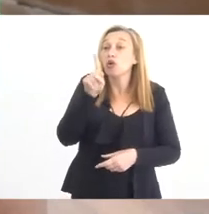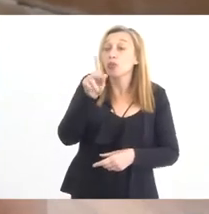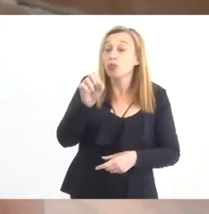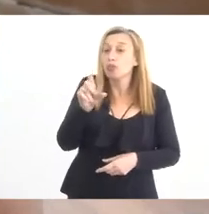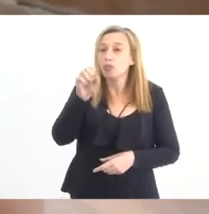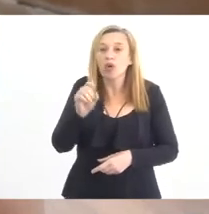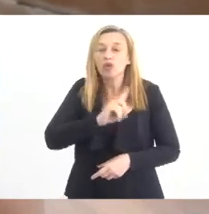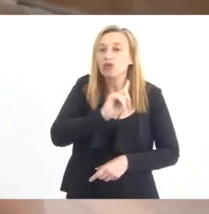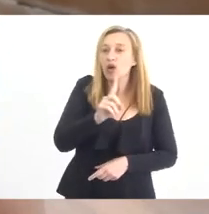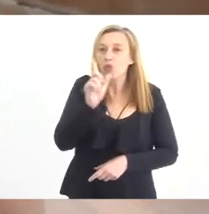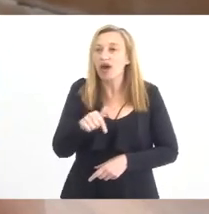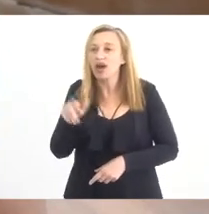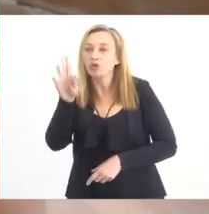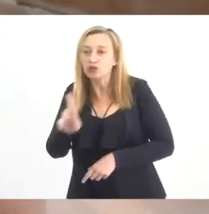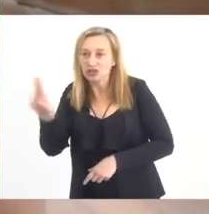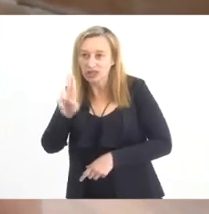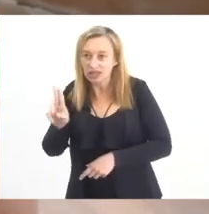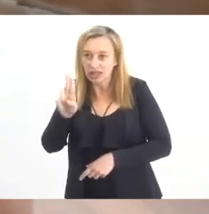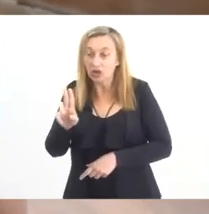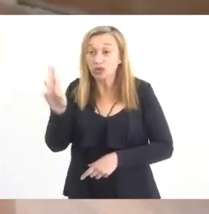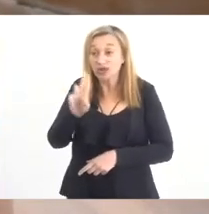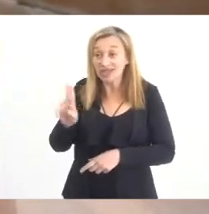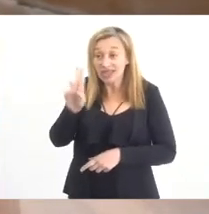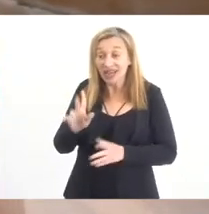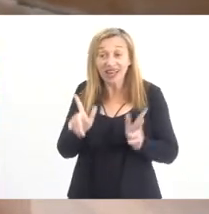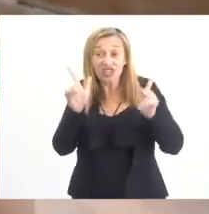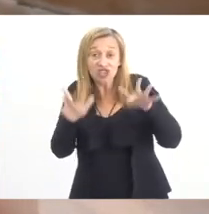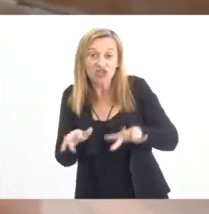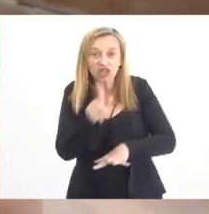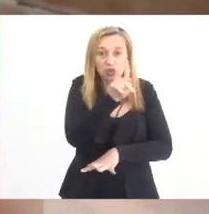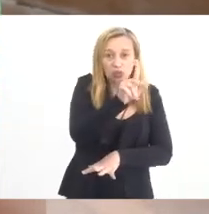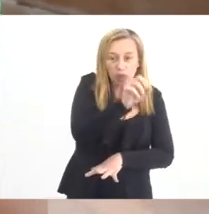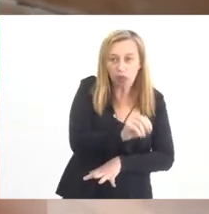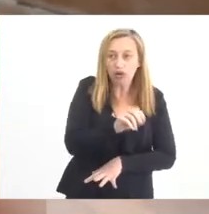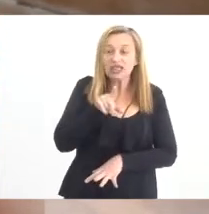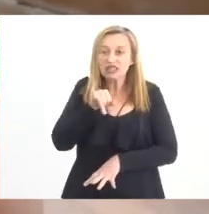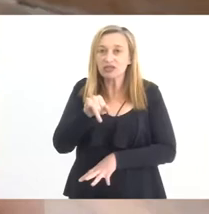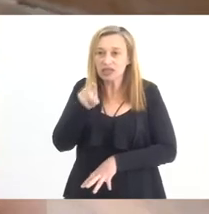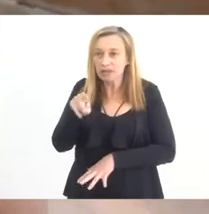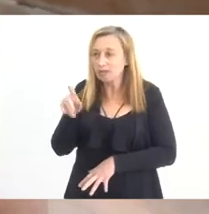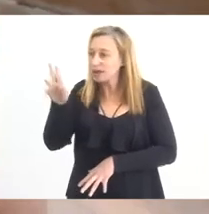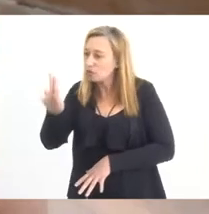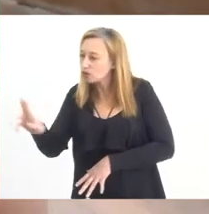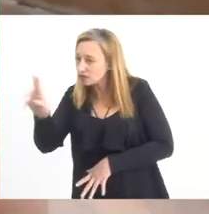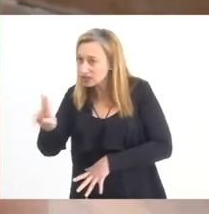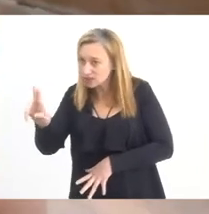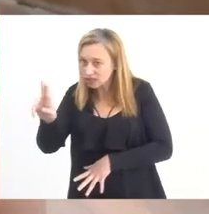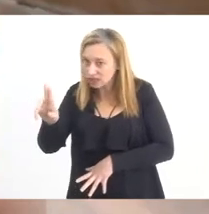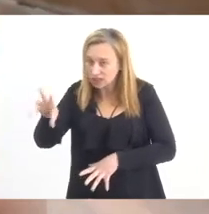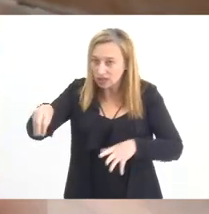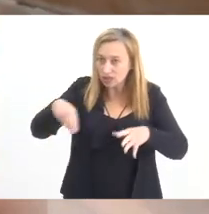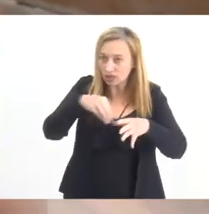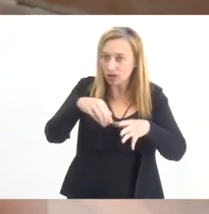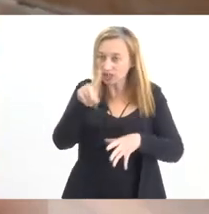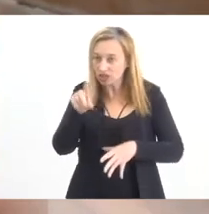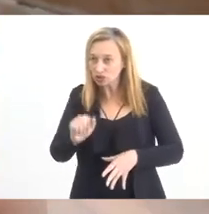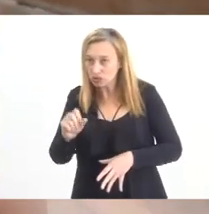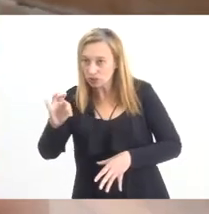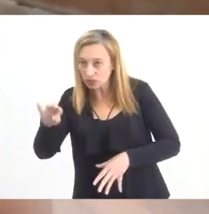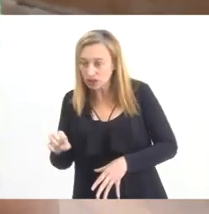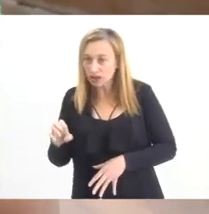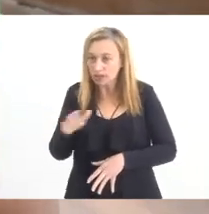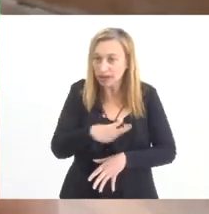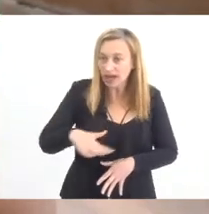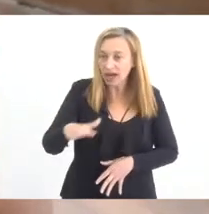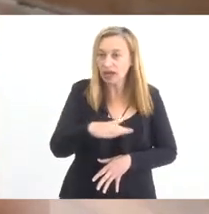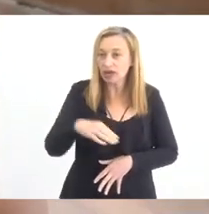uma universidade. Uma universidade é completamente diferente. Se você pega uma universidade e coloca na Zona Oeste, você pega a área da Moacir